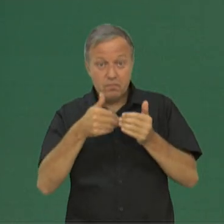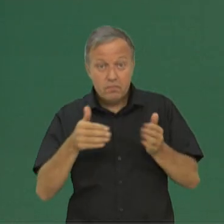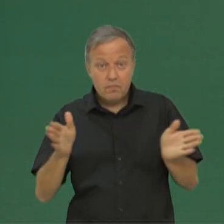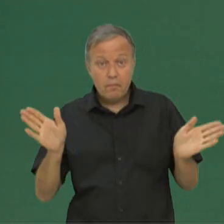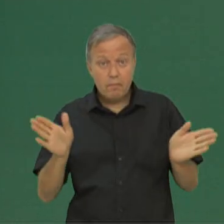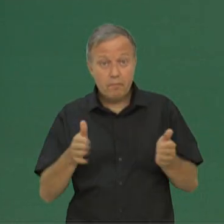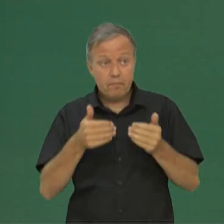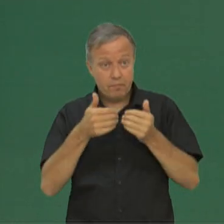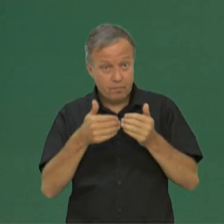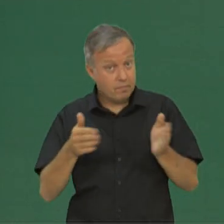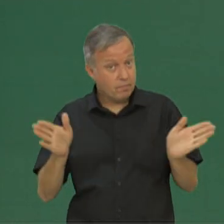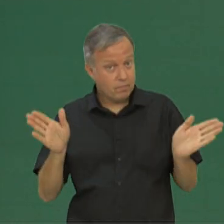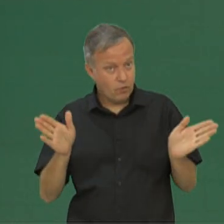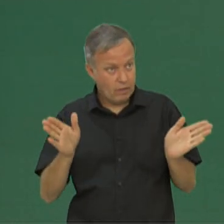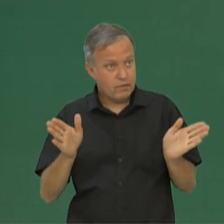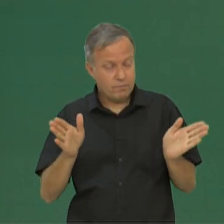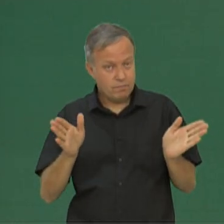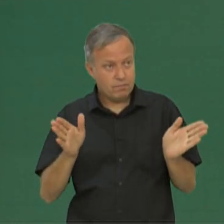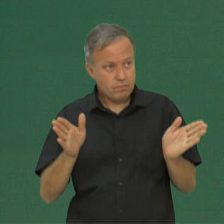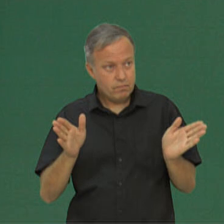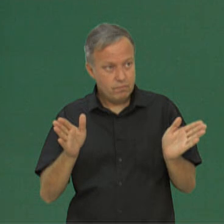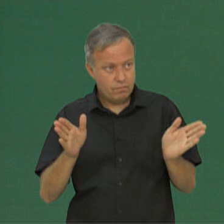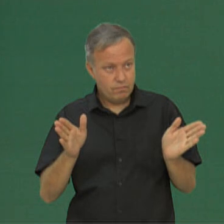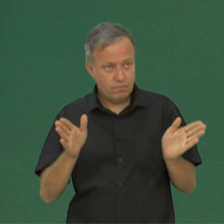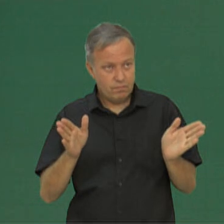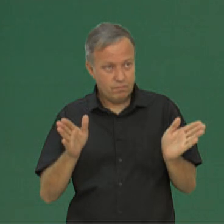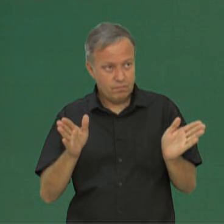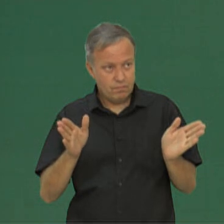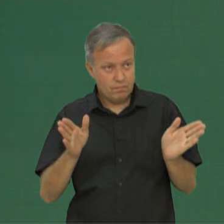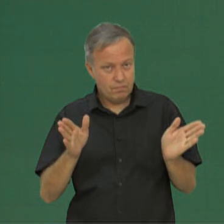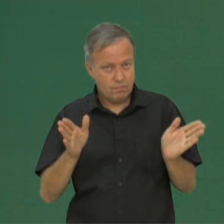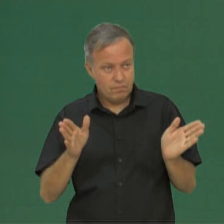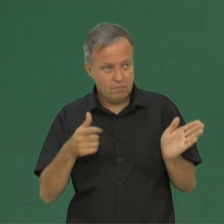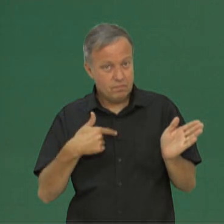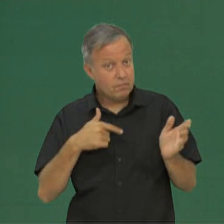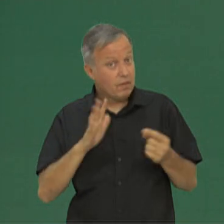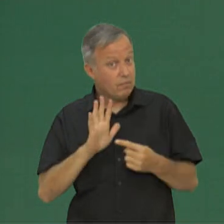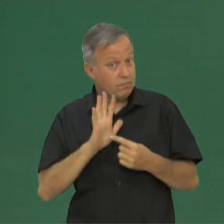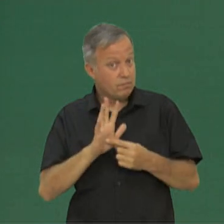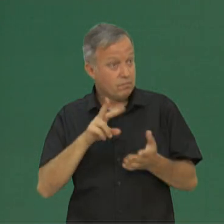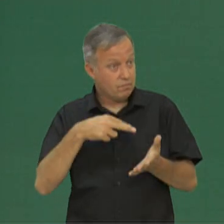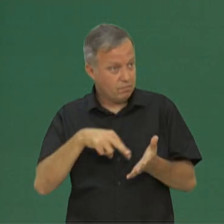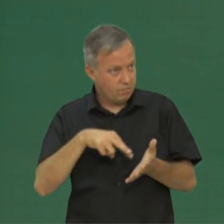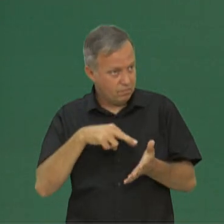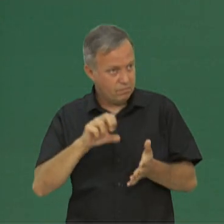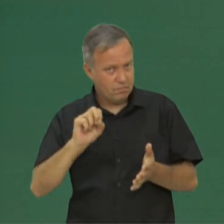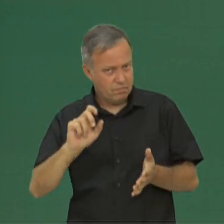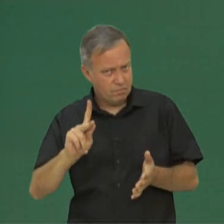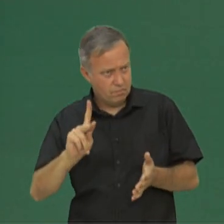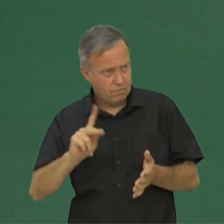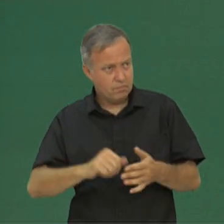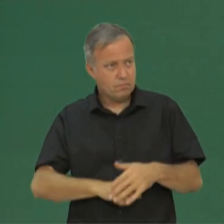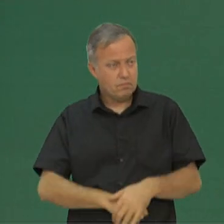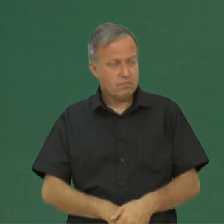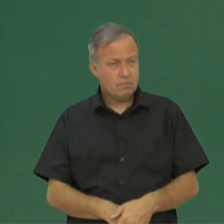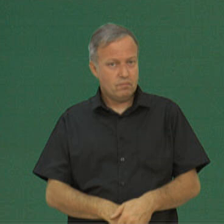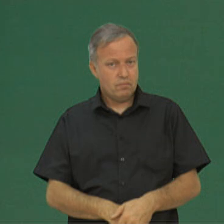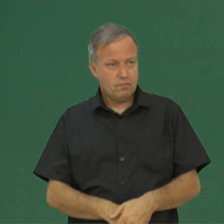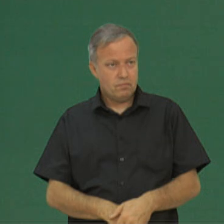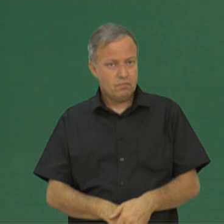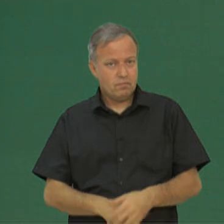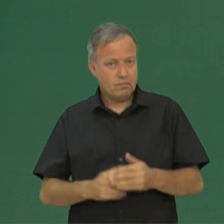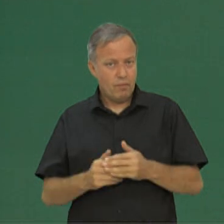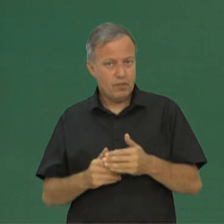né? E simplicidade, né? Na forma de dançar, ok? Vamos em